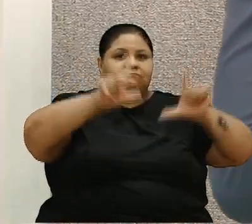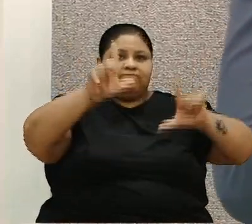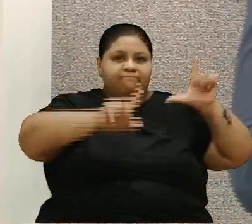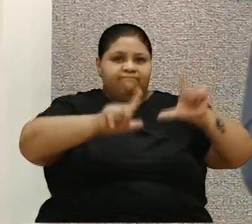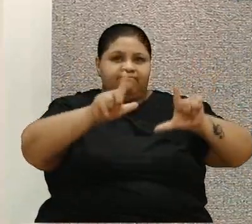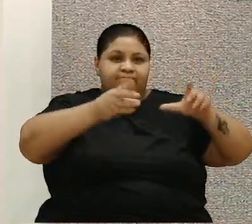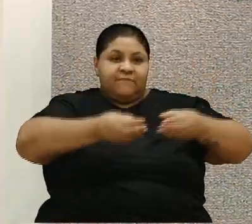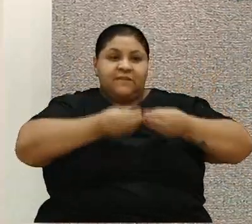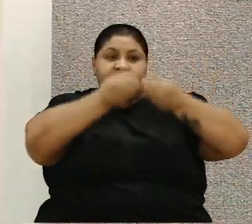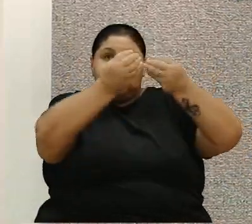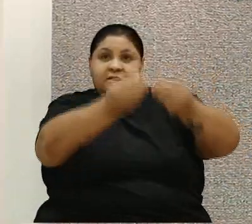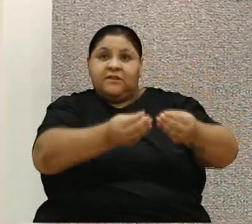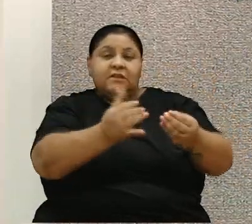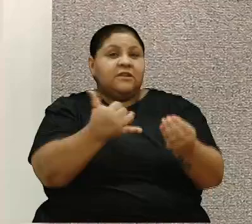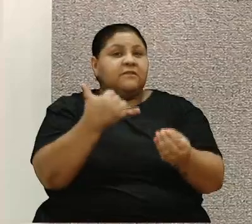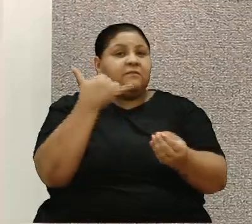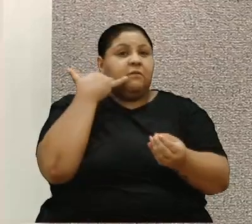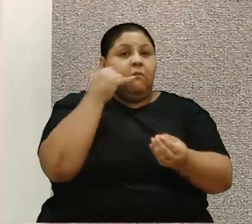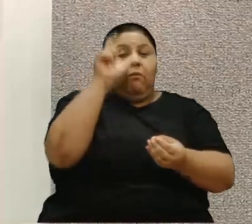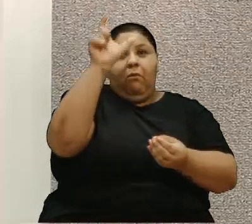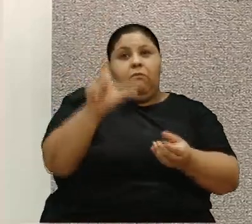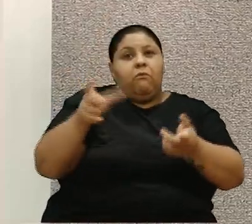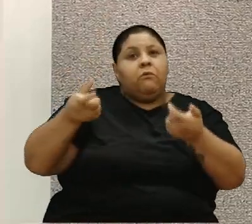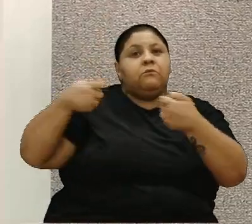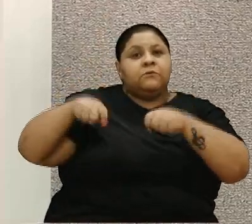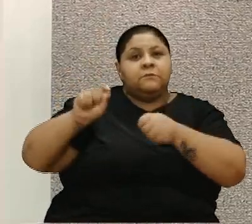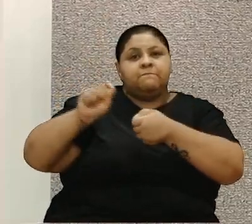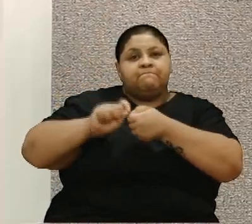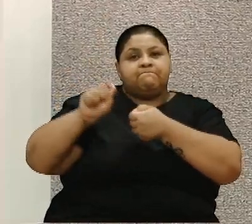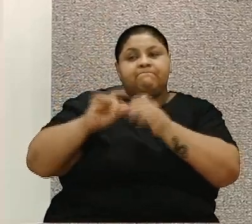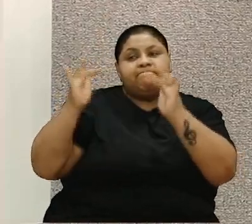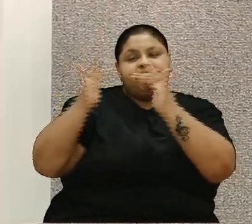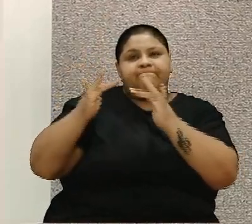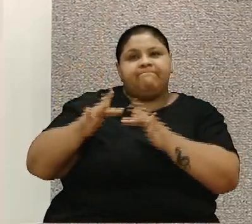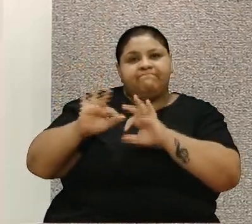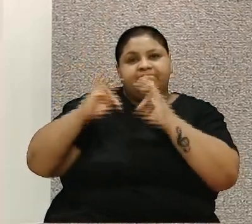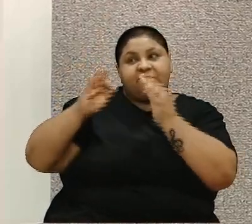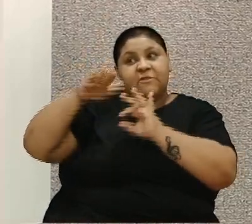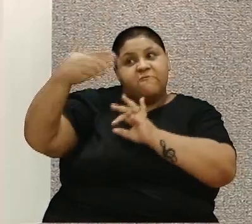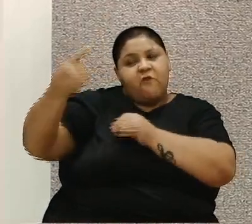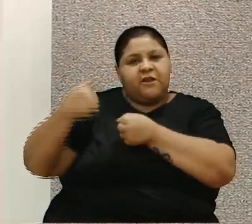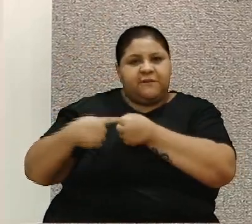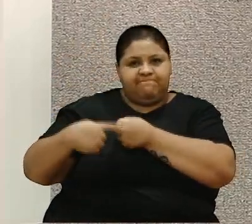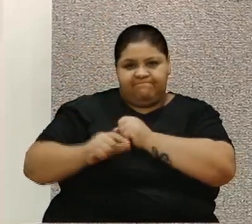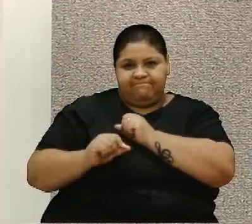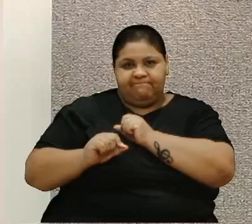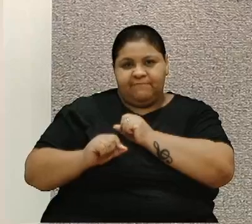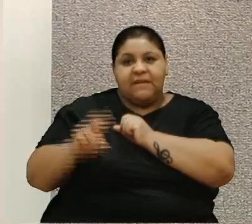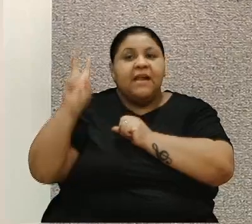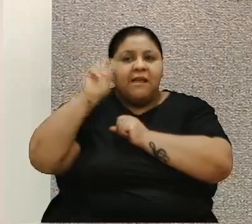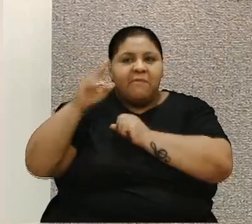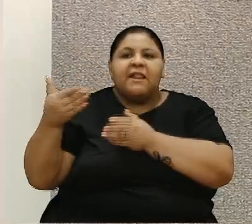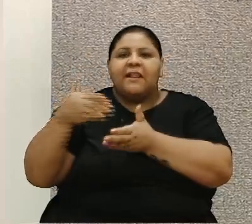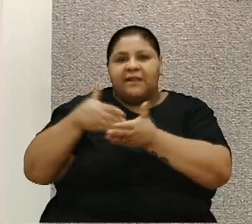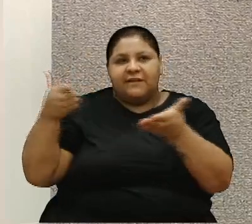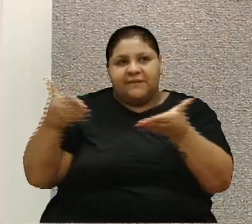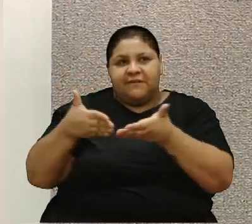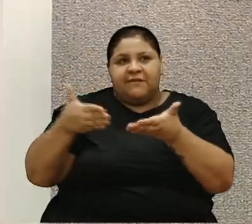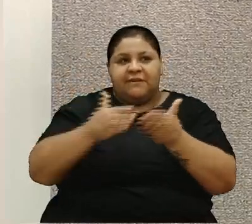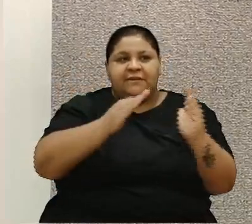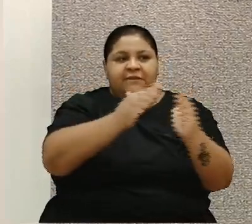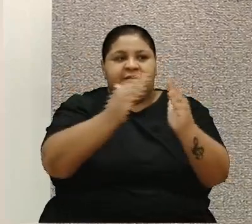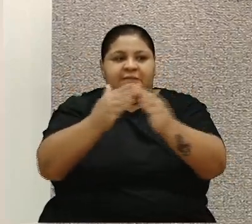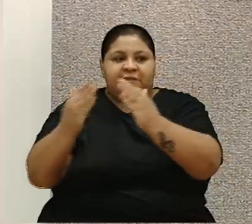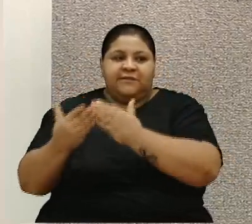Azélia emprestava diariamente o telefone a pessoas que precisavam fazer contato com parentes fora da cidade, o que é lembrado até hoje pelos vizinhos do